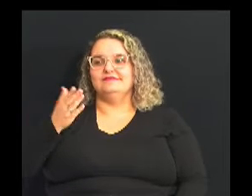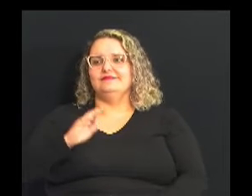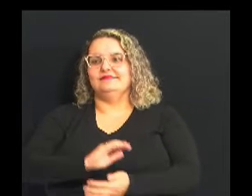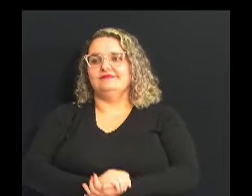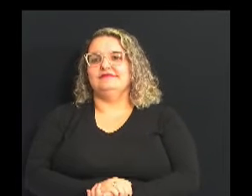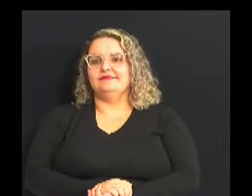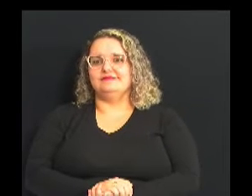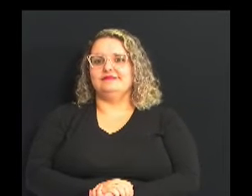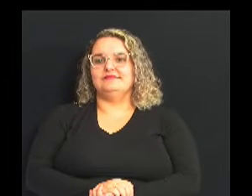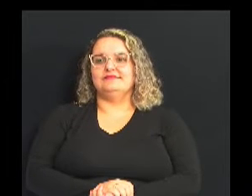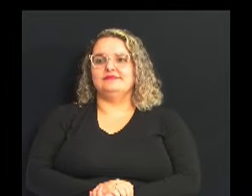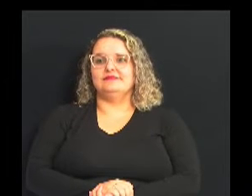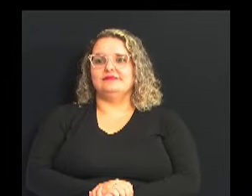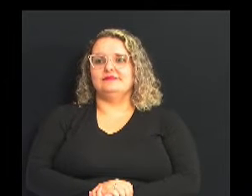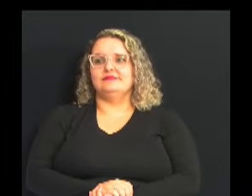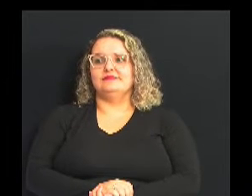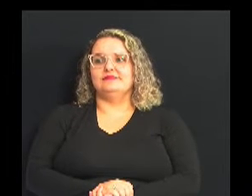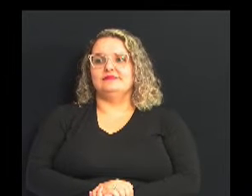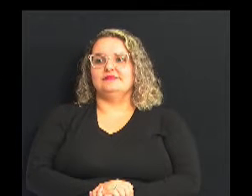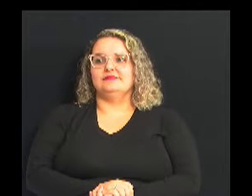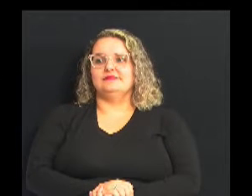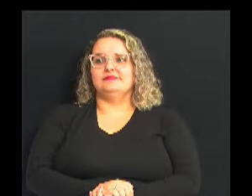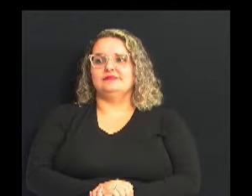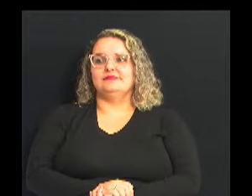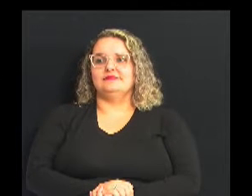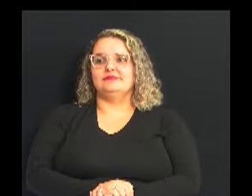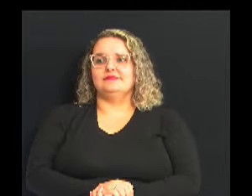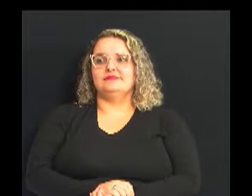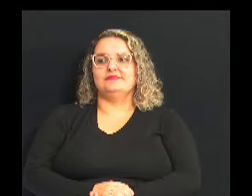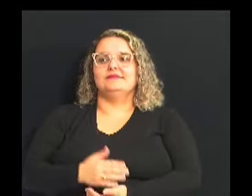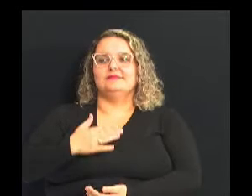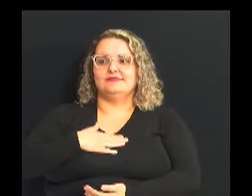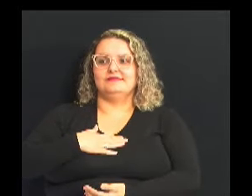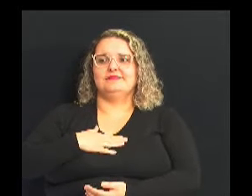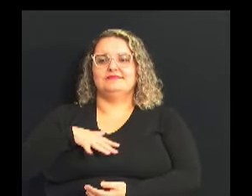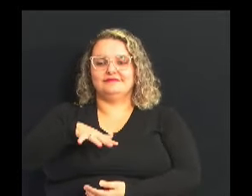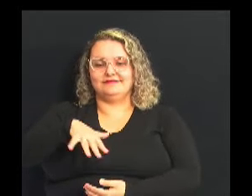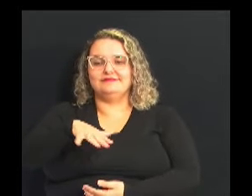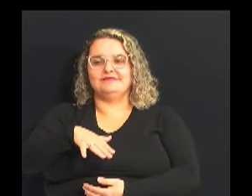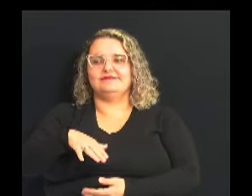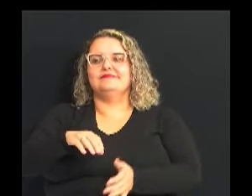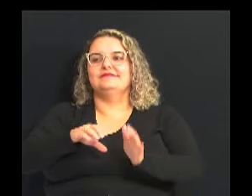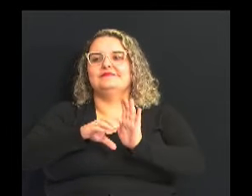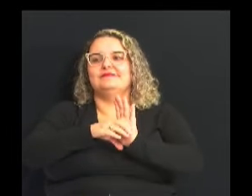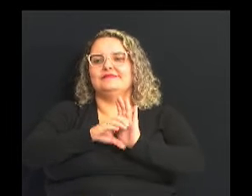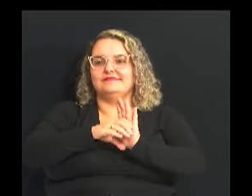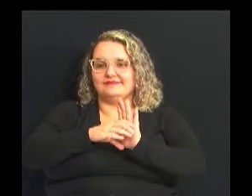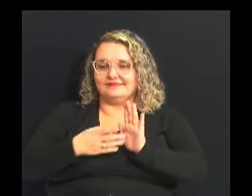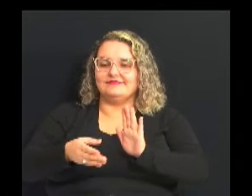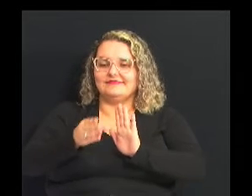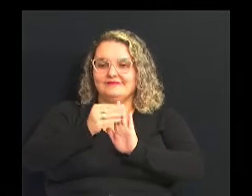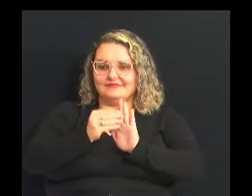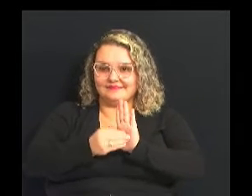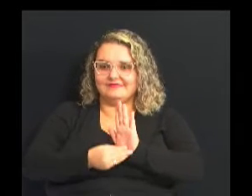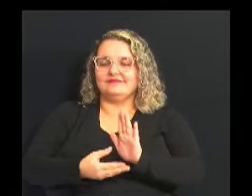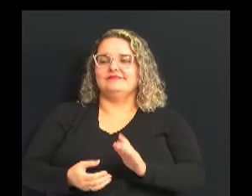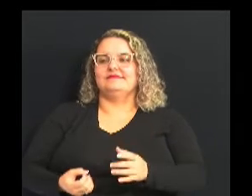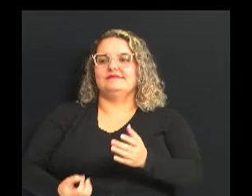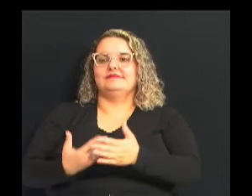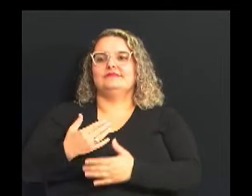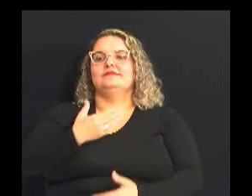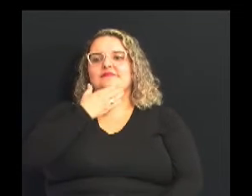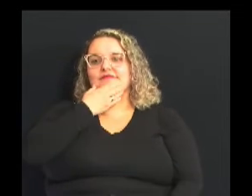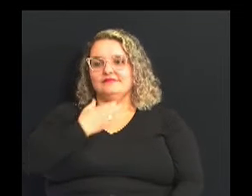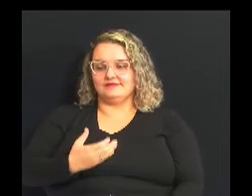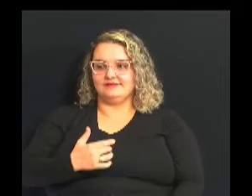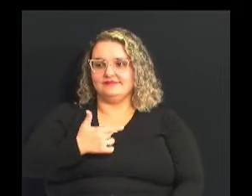Tá. A estreia, você vê que a minha parte é conteúdo, né? A estreia da TV foi em dezembro de